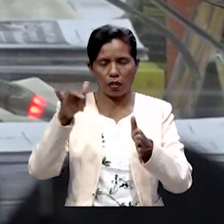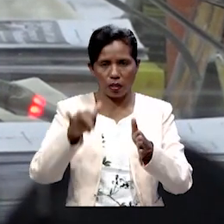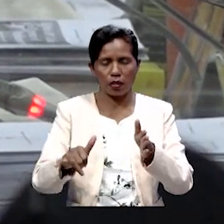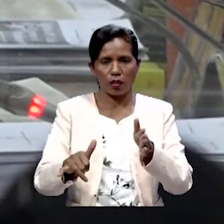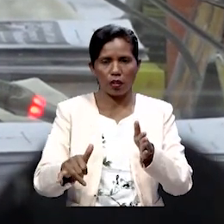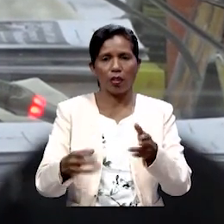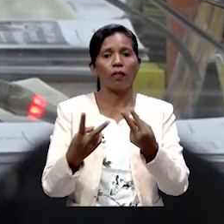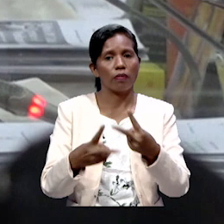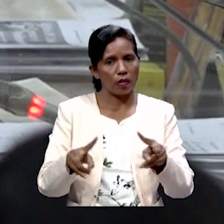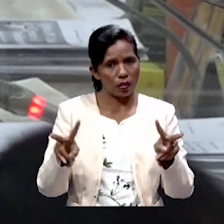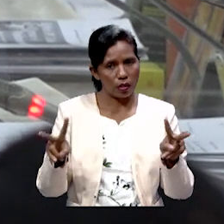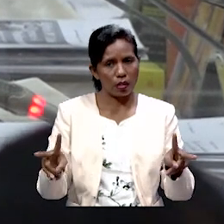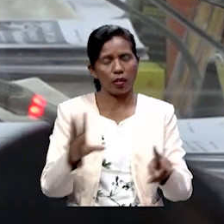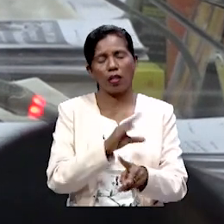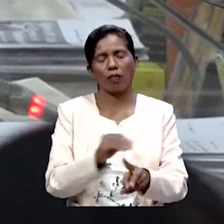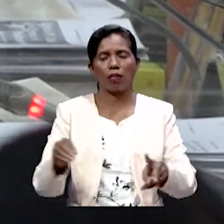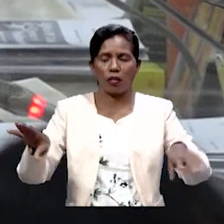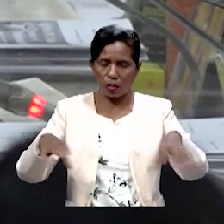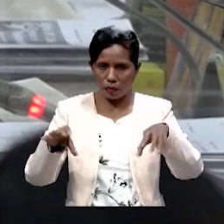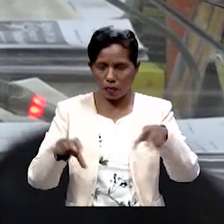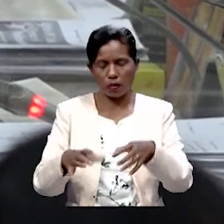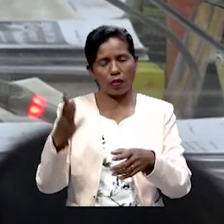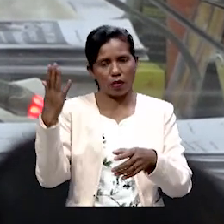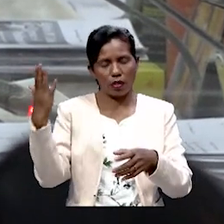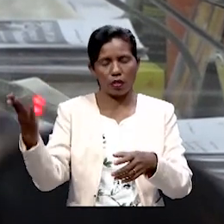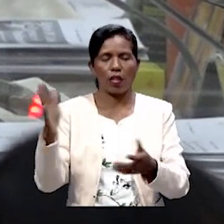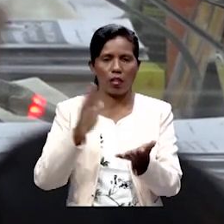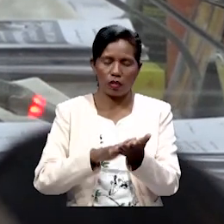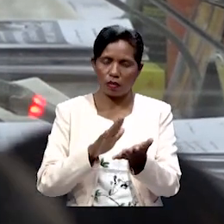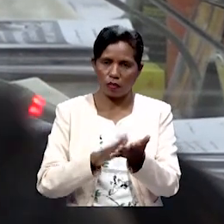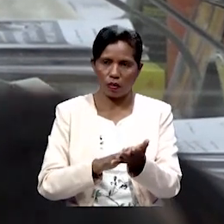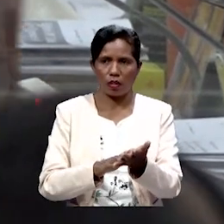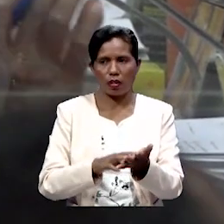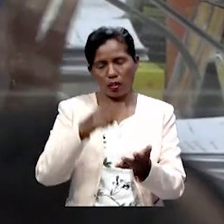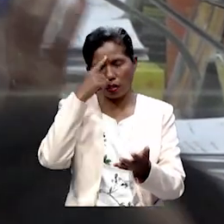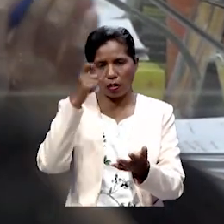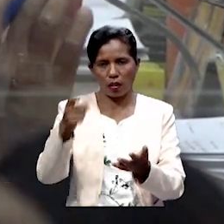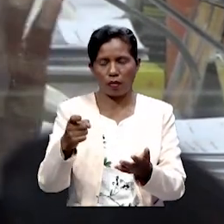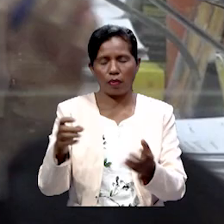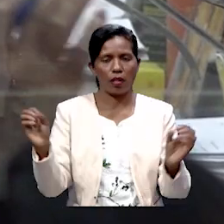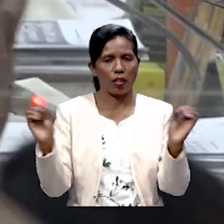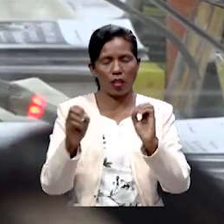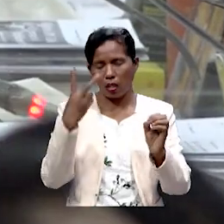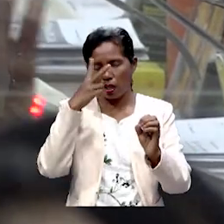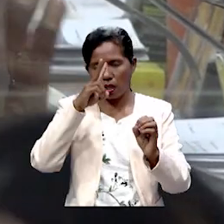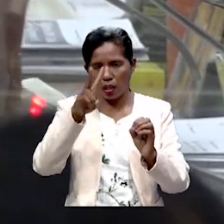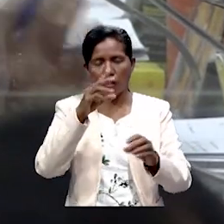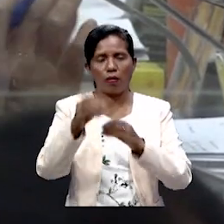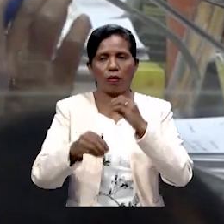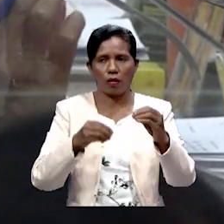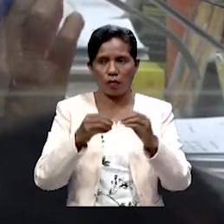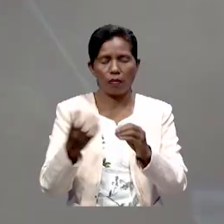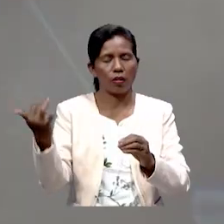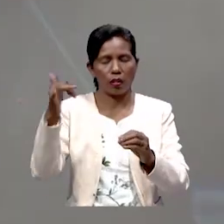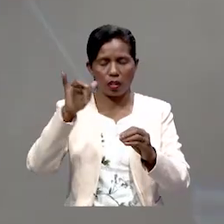agora estão a trabalhar nas escolas, para que eles podem acompanhar bem sobre o seu